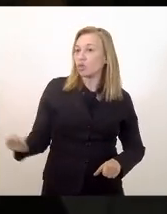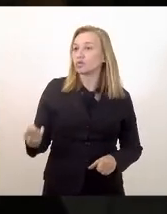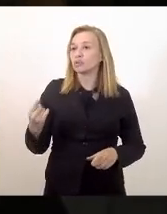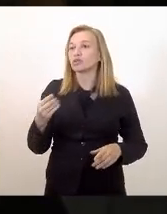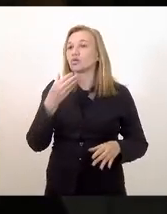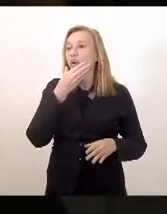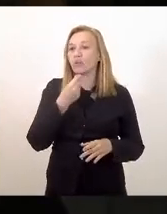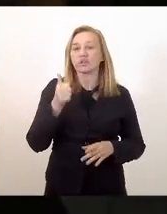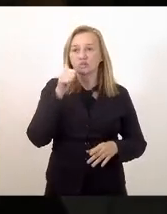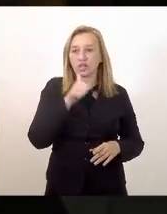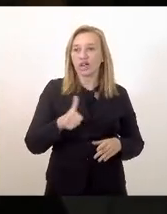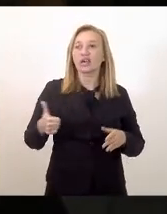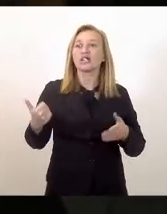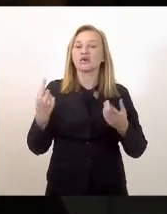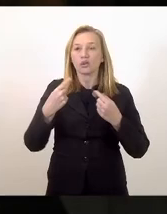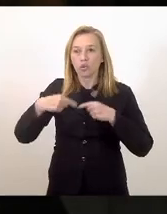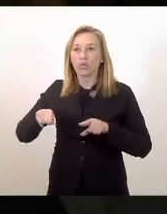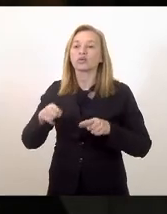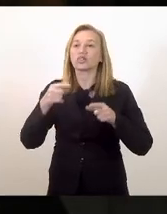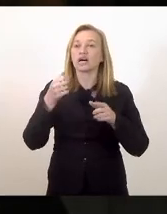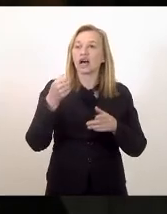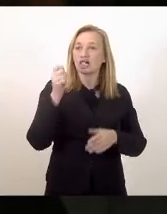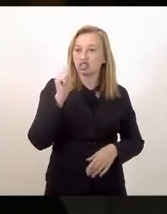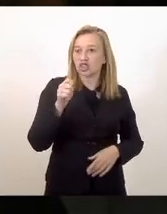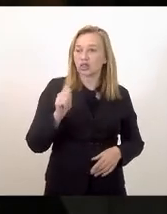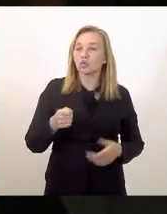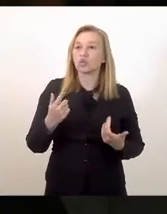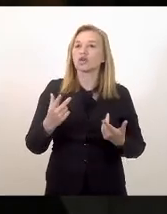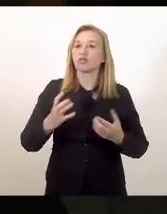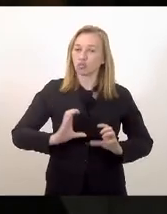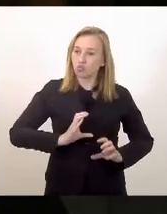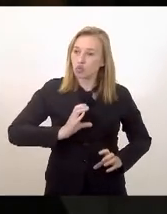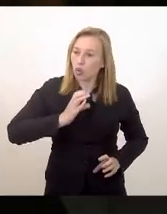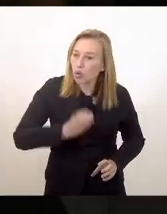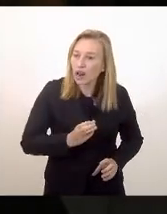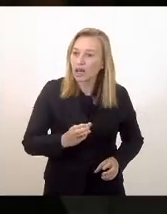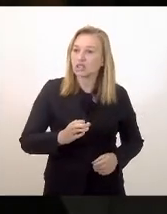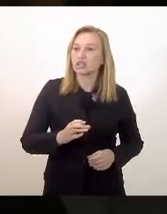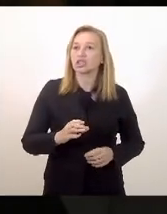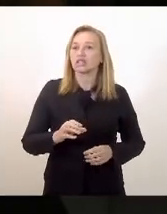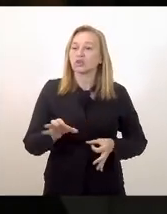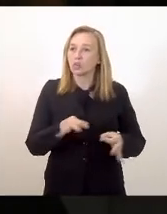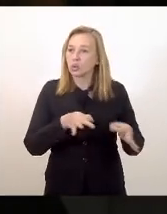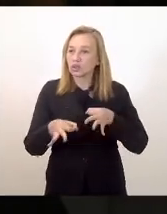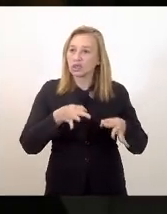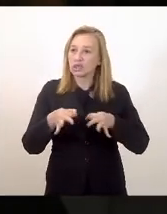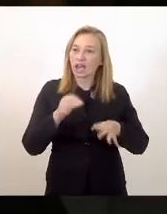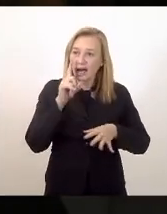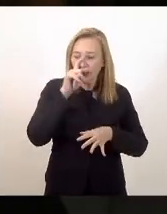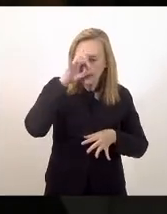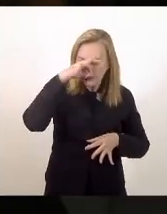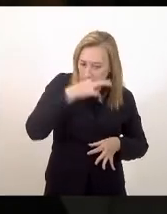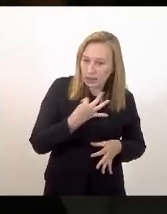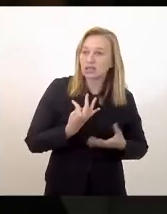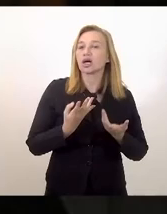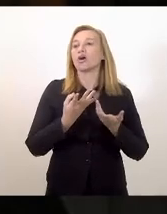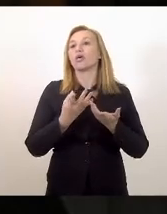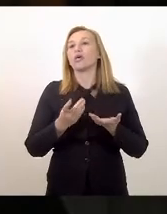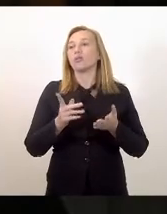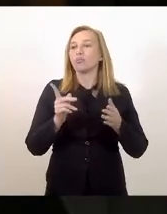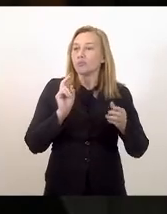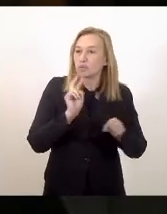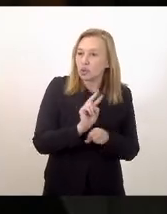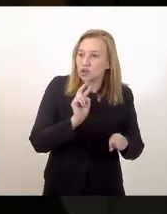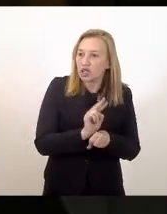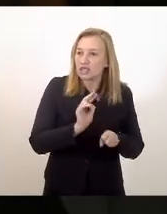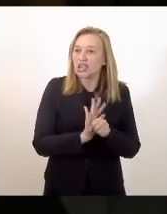que enfrentaram a ditadura, enfrentaram o arbítrio, tiveram coragem de organizar a resistência, proteger, esconder,